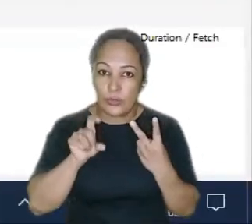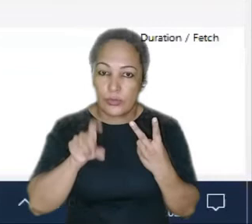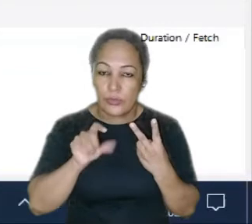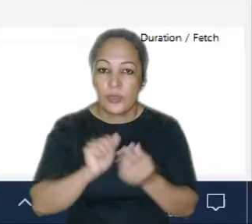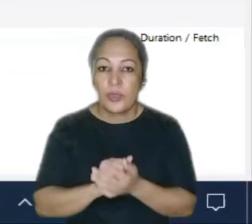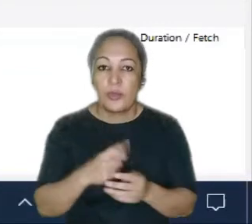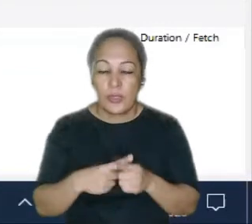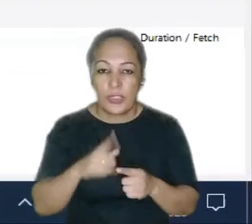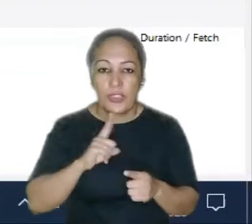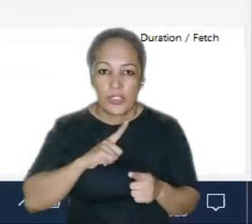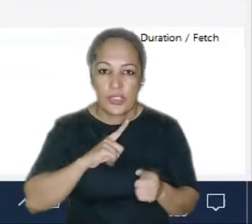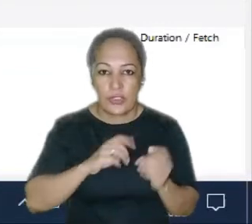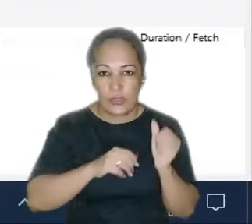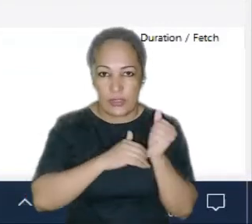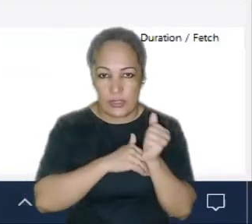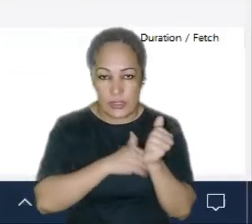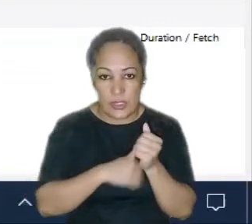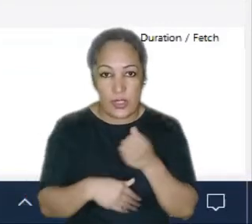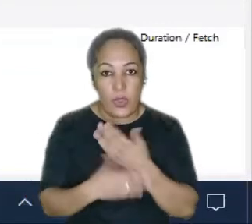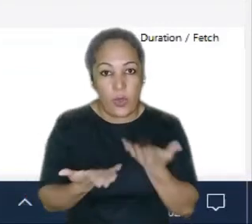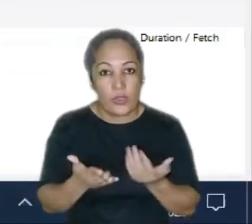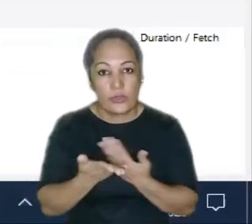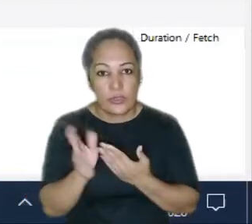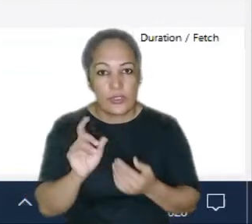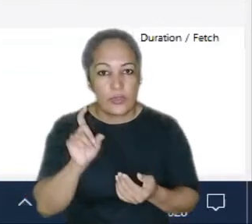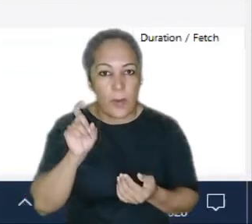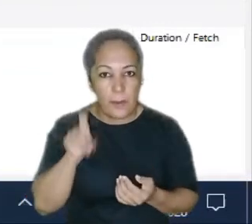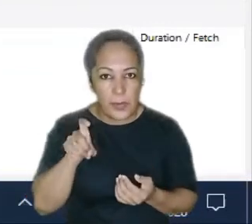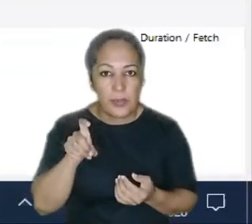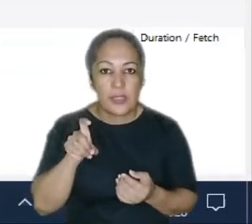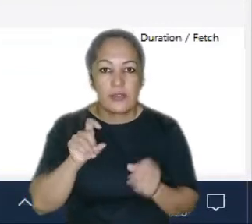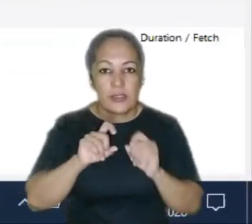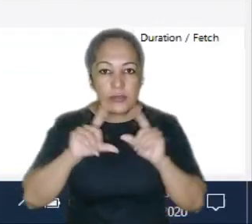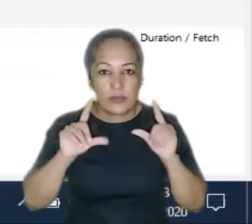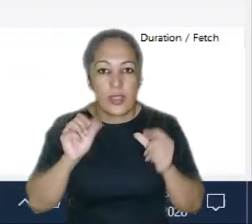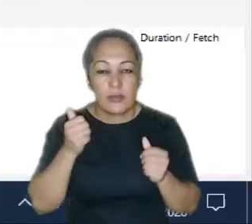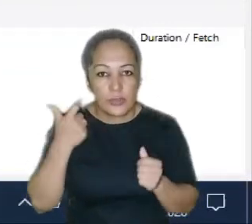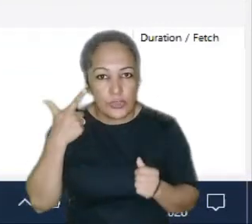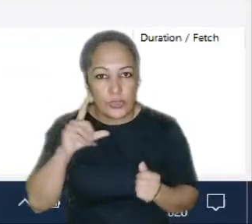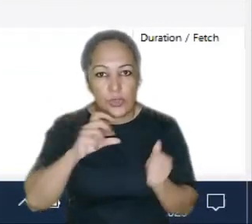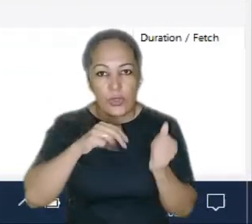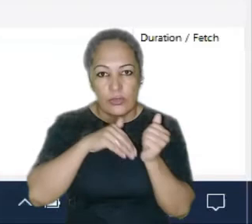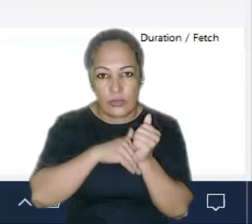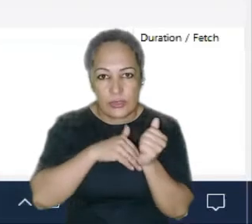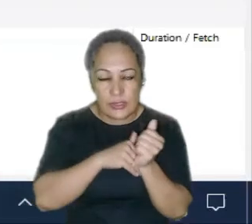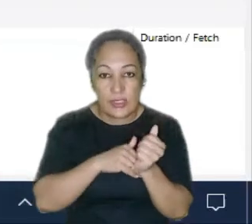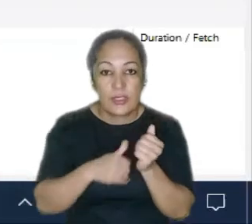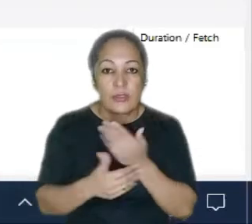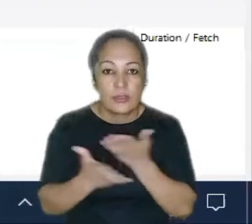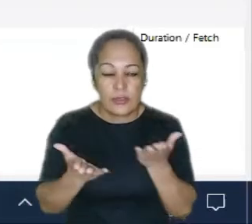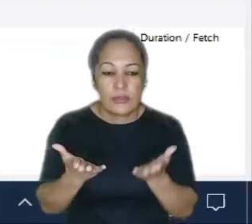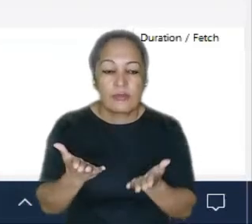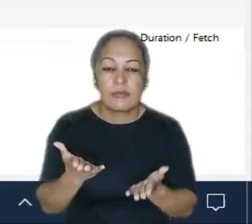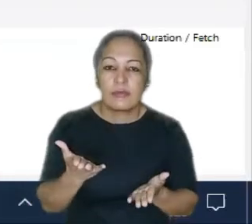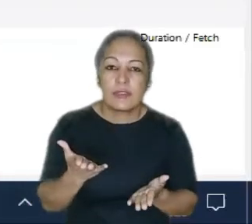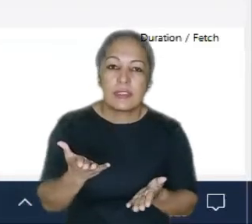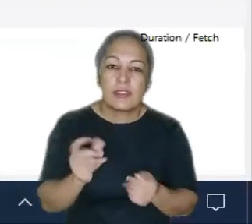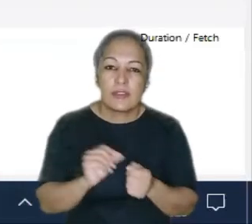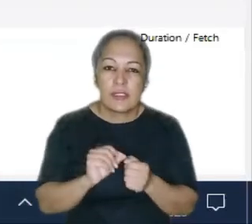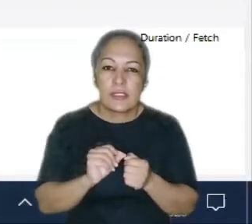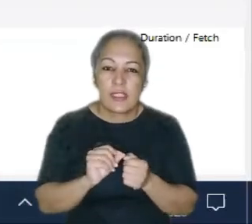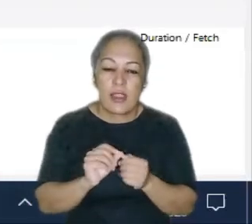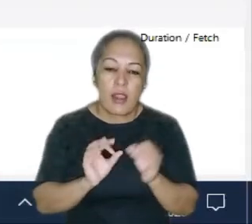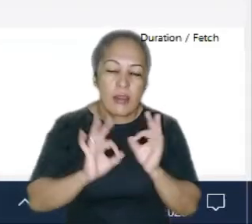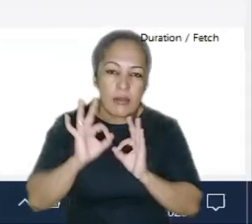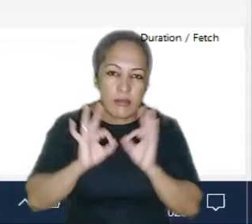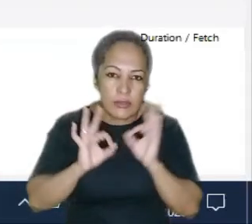quando vocês forem clicar a primeira vez, vai abrir uma caixinha pedindo a senha, vocês vão colocar aquela senha que vocês colocaram lá na instalação. Então, anotem aquela senha